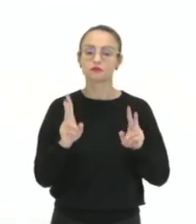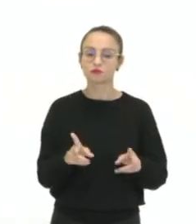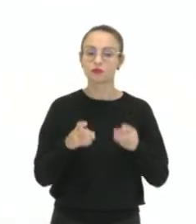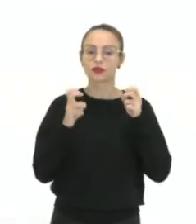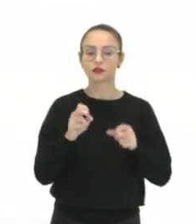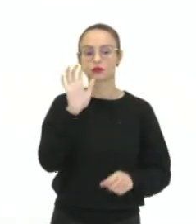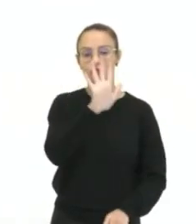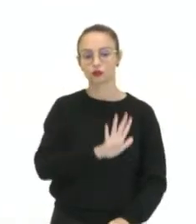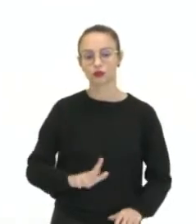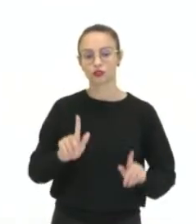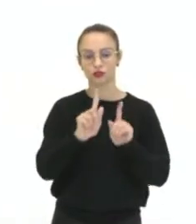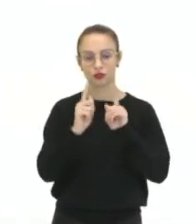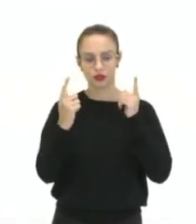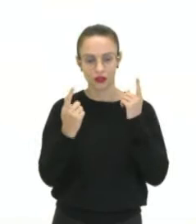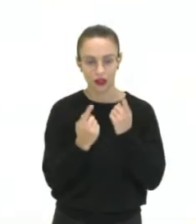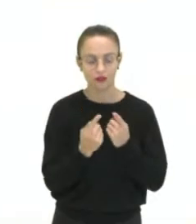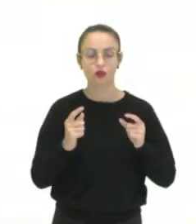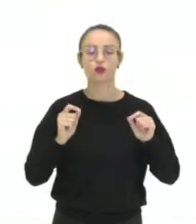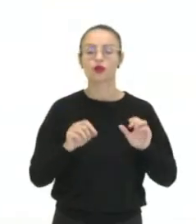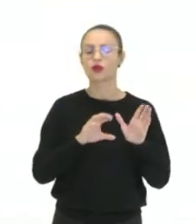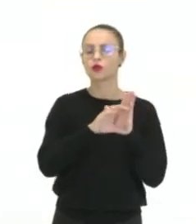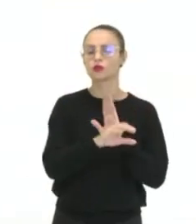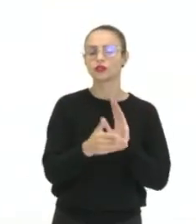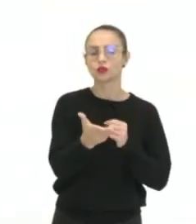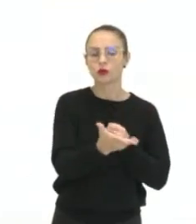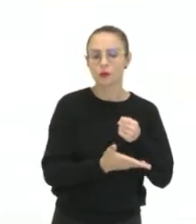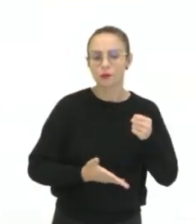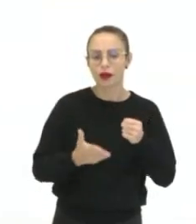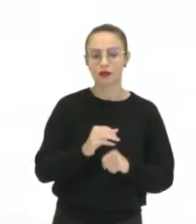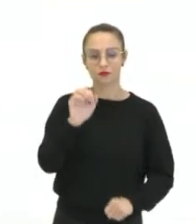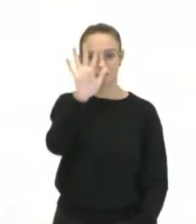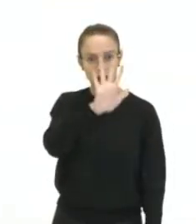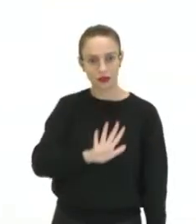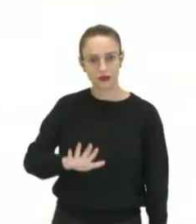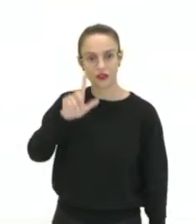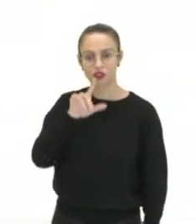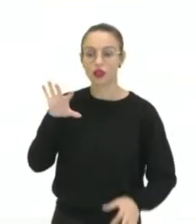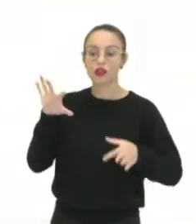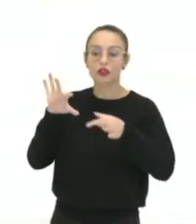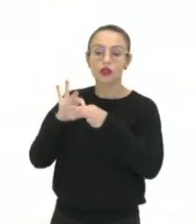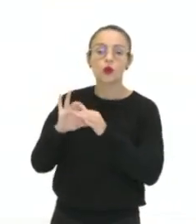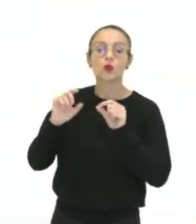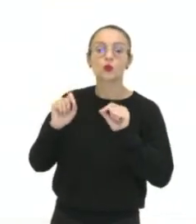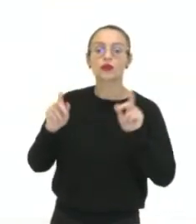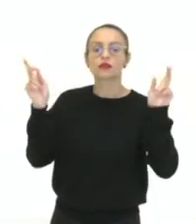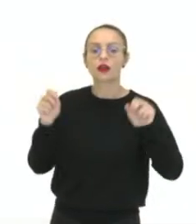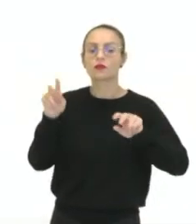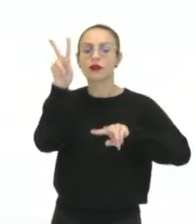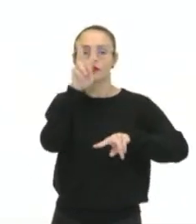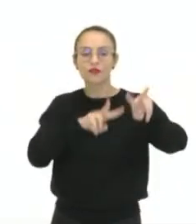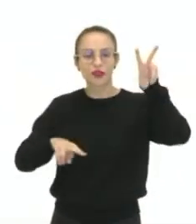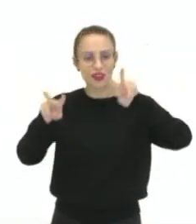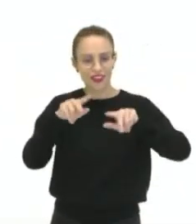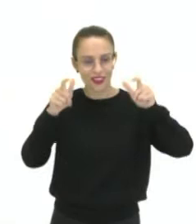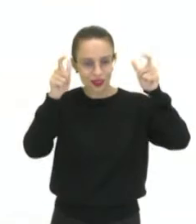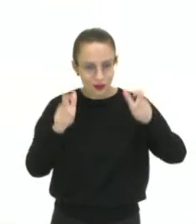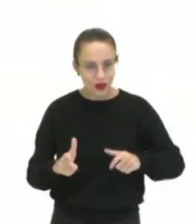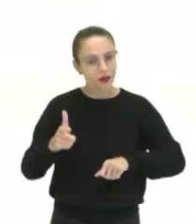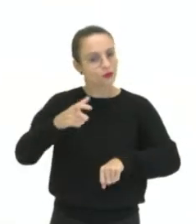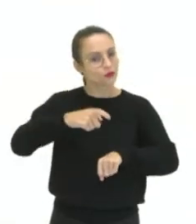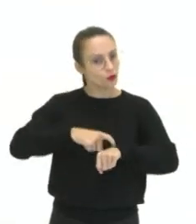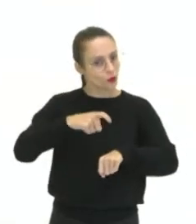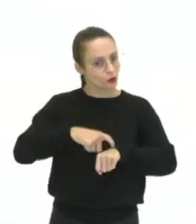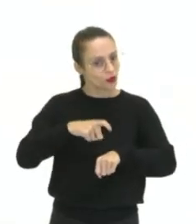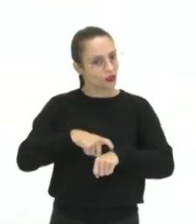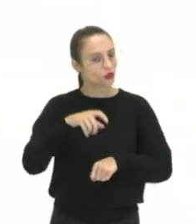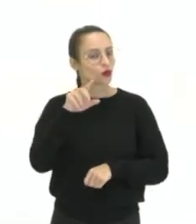espaço geográfico, aquele conceito básico de que paisagem é tudo aquilo que nós podemos ver num determinado momento, né, como